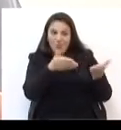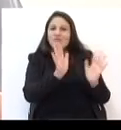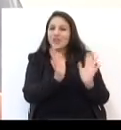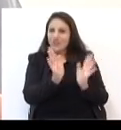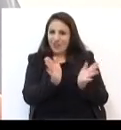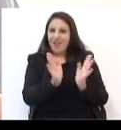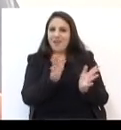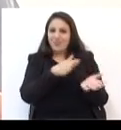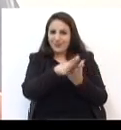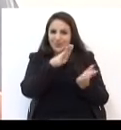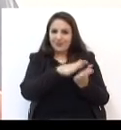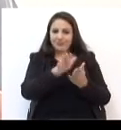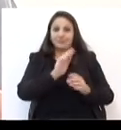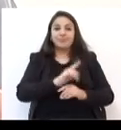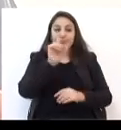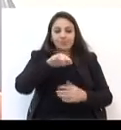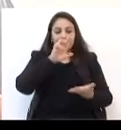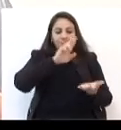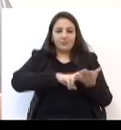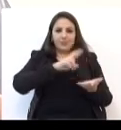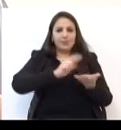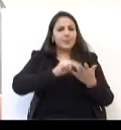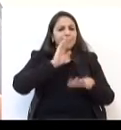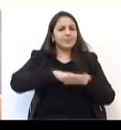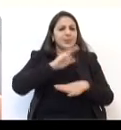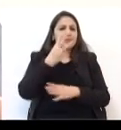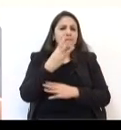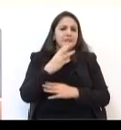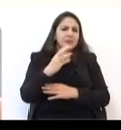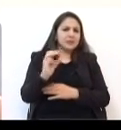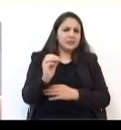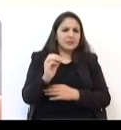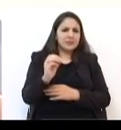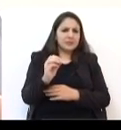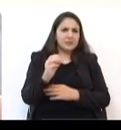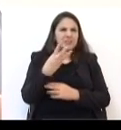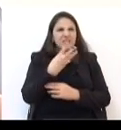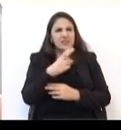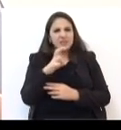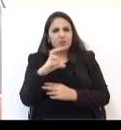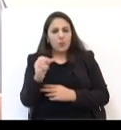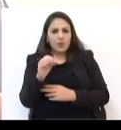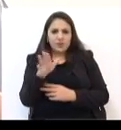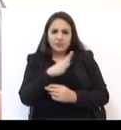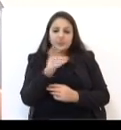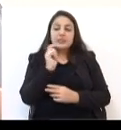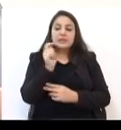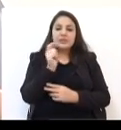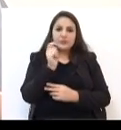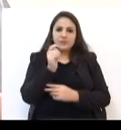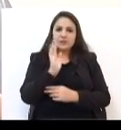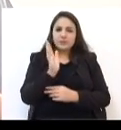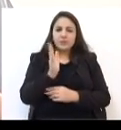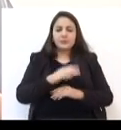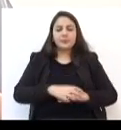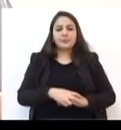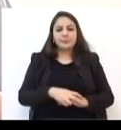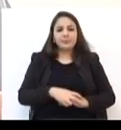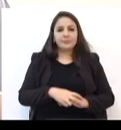dizer, é um registro, né, com mais de entre 300 e 350 entrevistas,